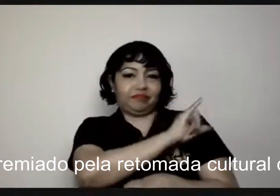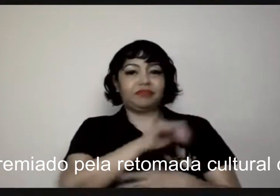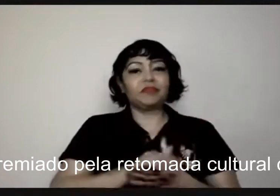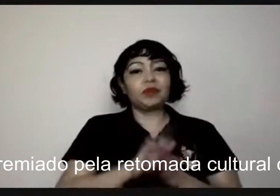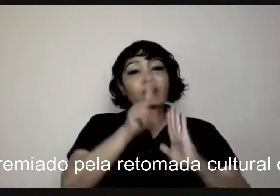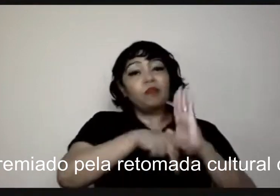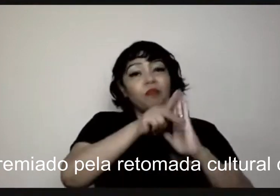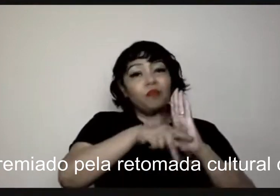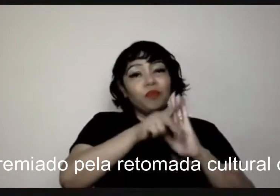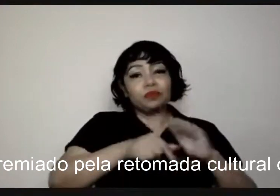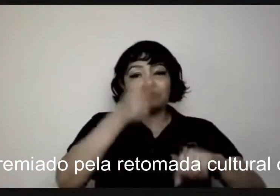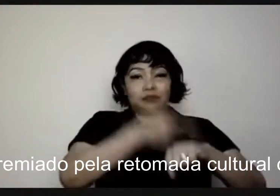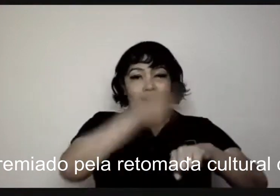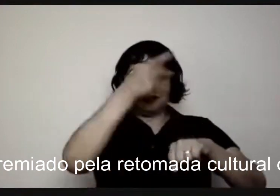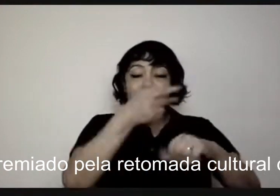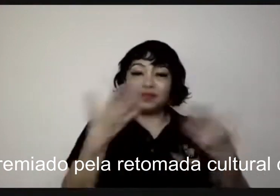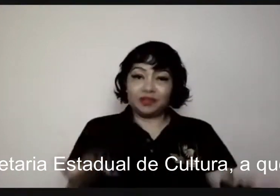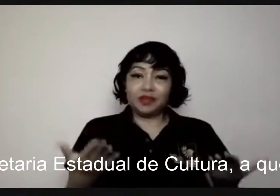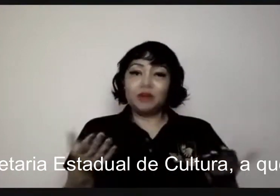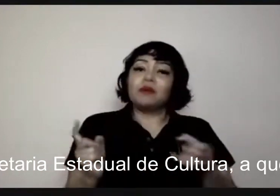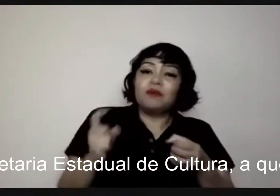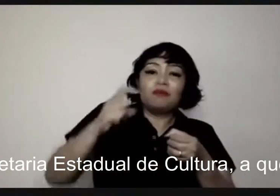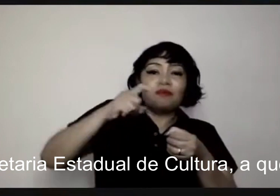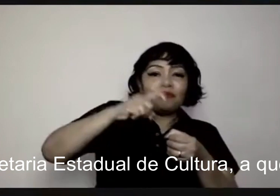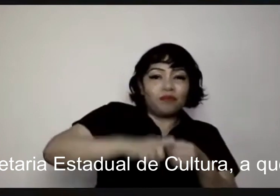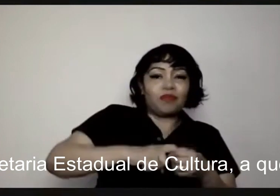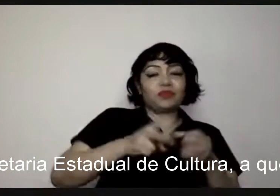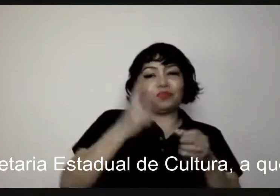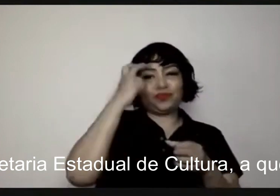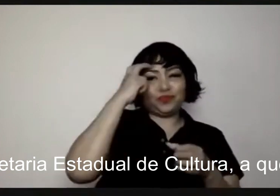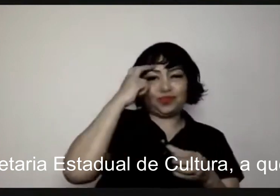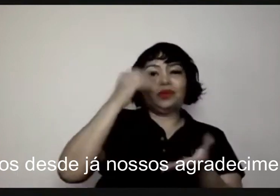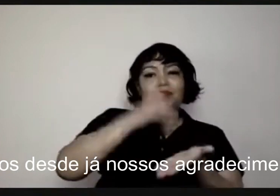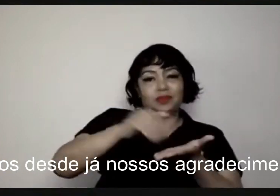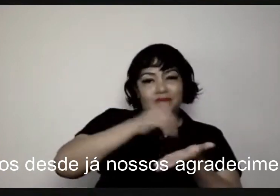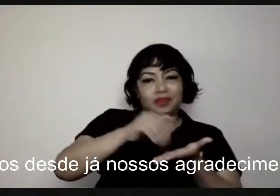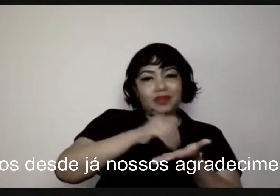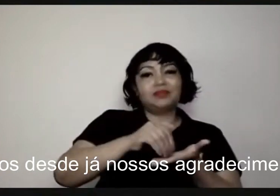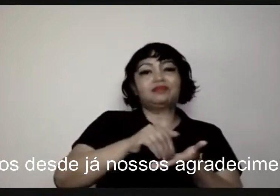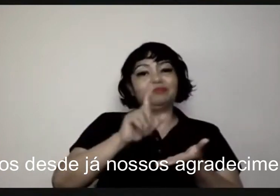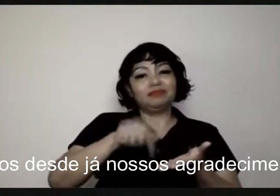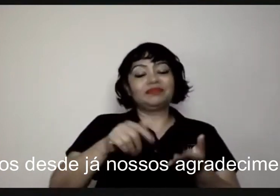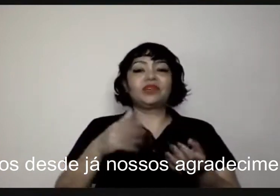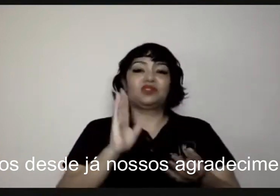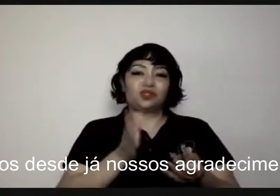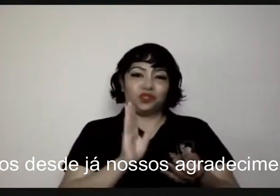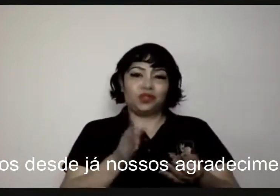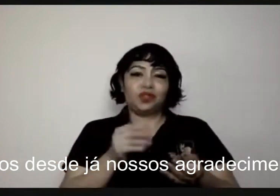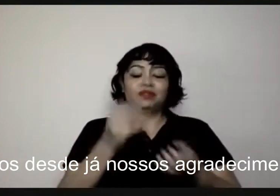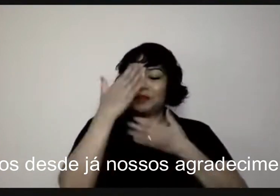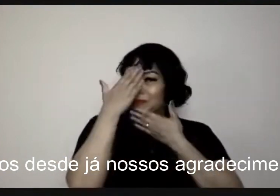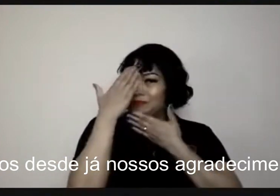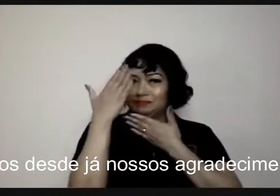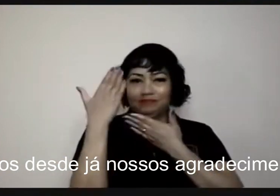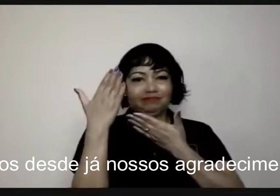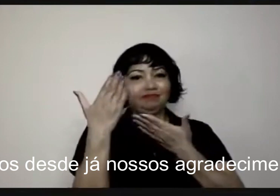casa. premiado pelo Edital Embaixo, Retomada Cultural do Secretário Estadual de centralizado, Cultura, a está quem já Mara, a deixamos desde tradutora de já nossos Libras,